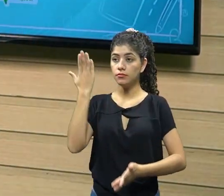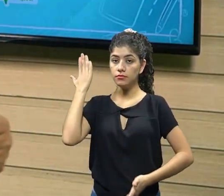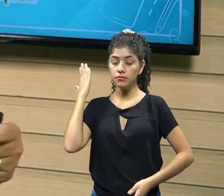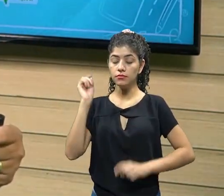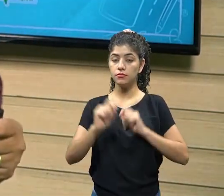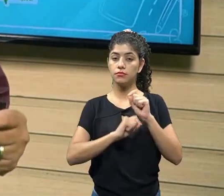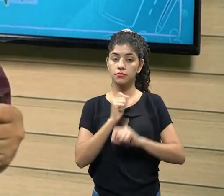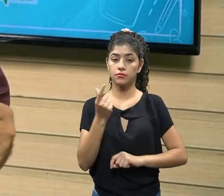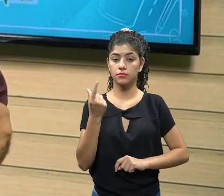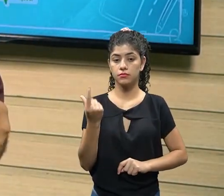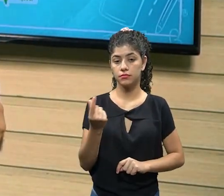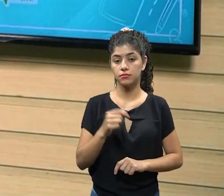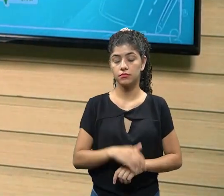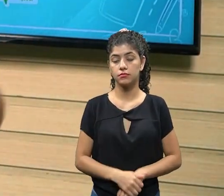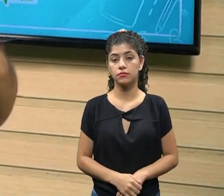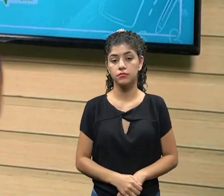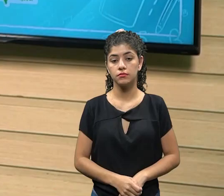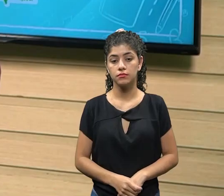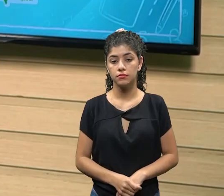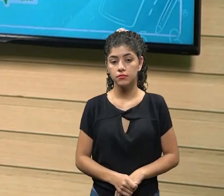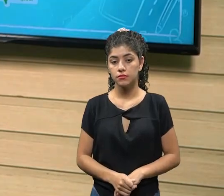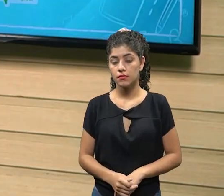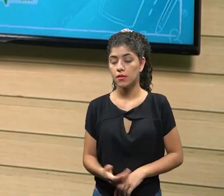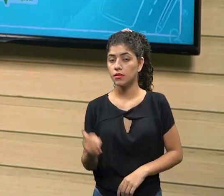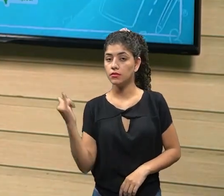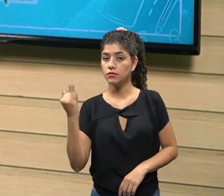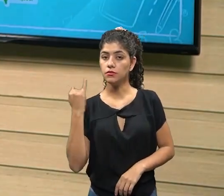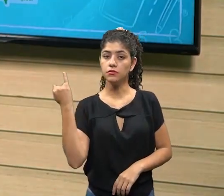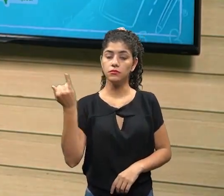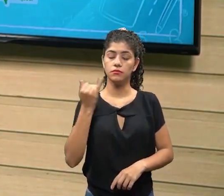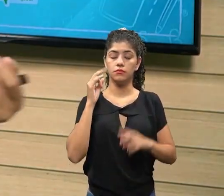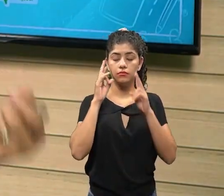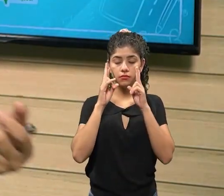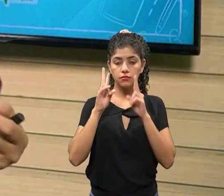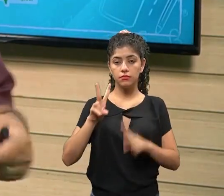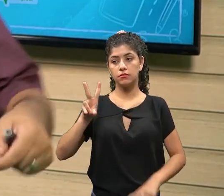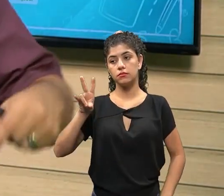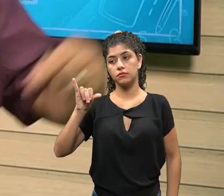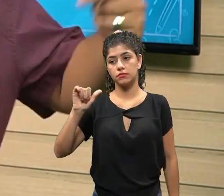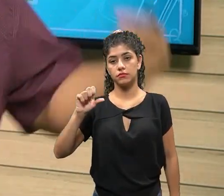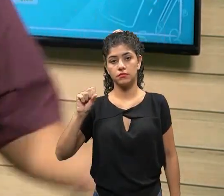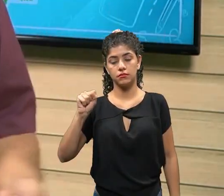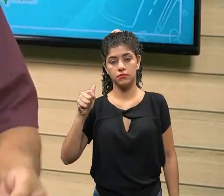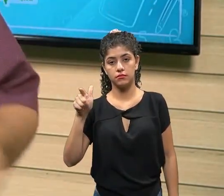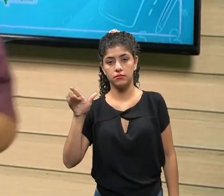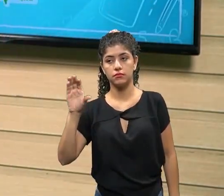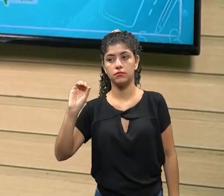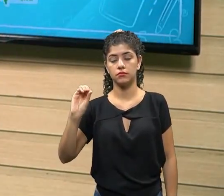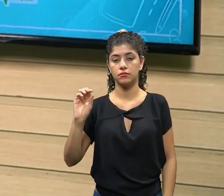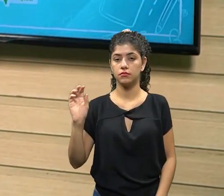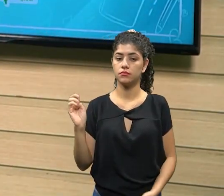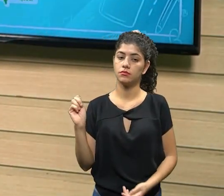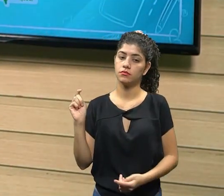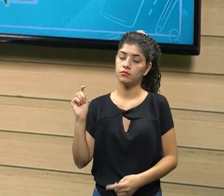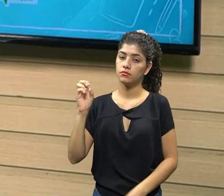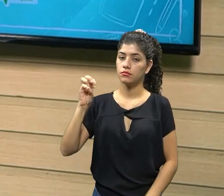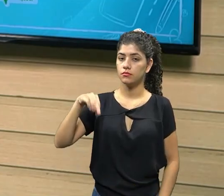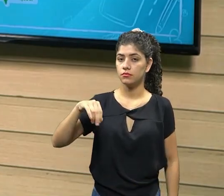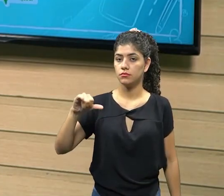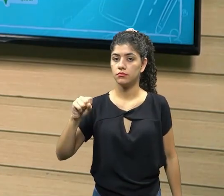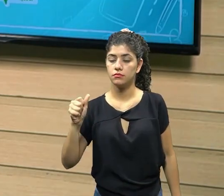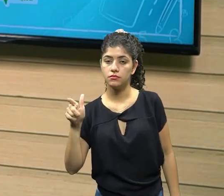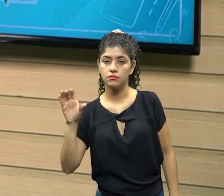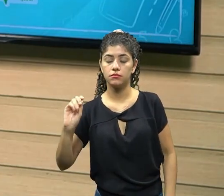um pouquinho sobre a questão da importância da visão, da missão, dos objetivos, né, da